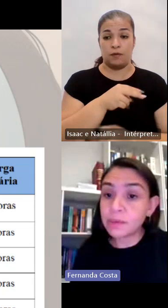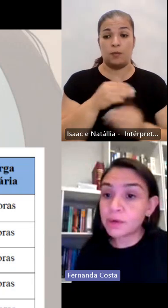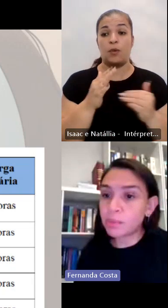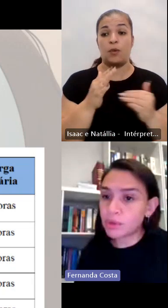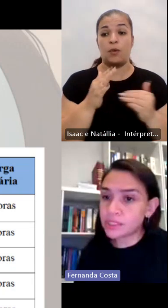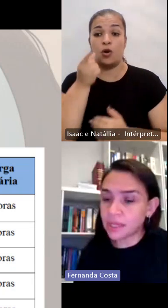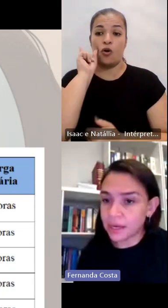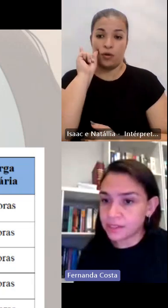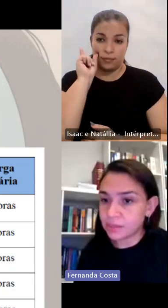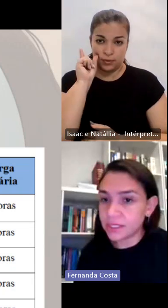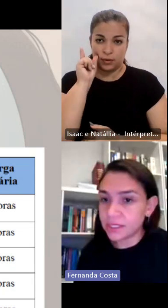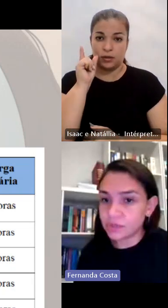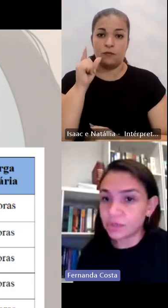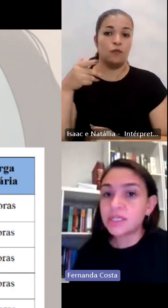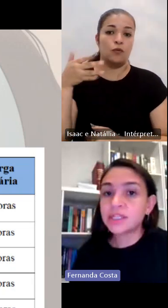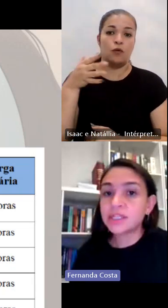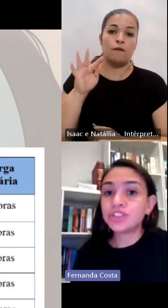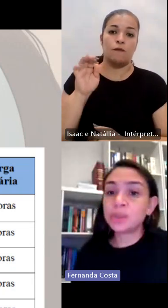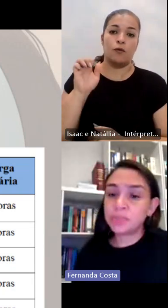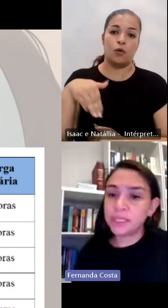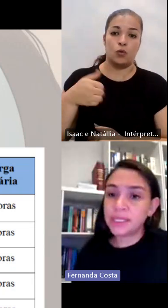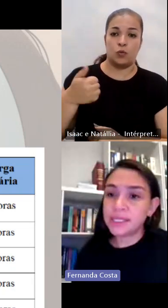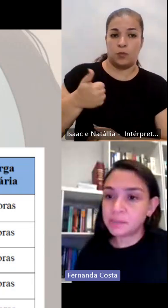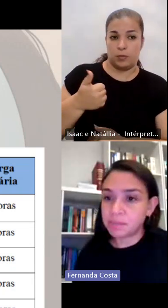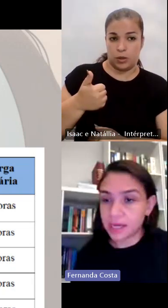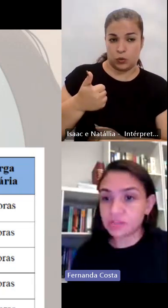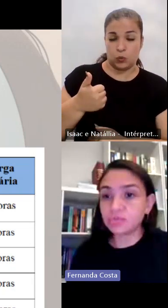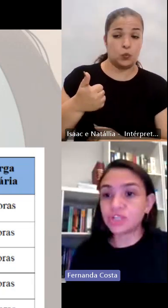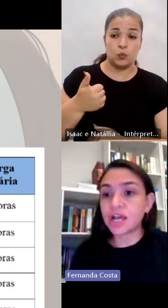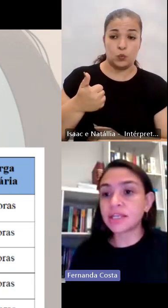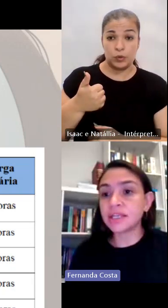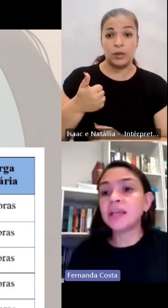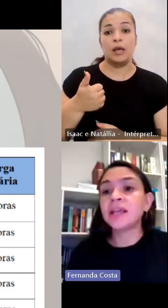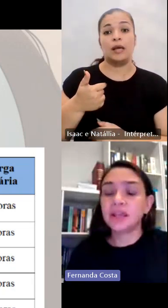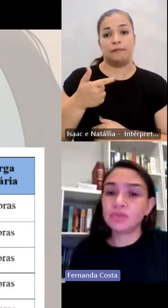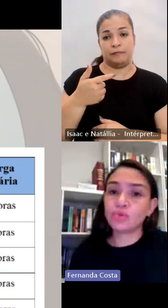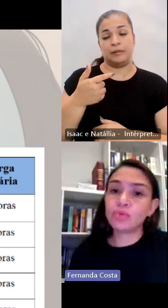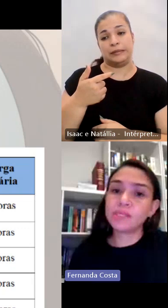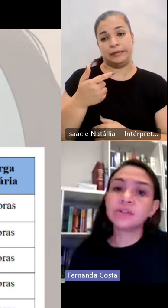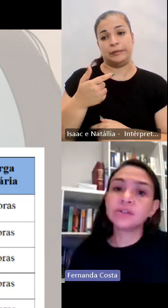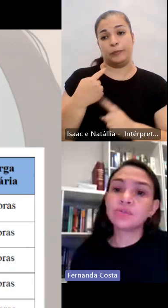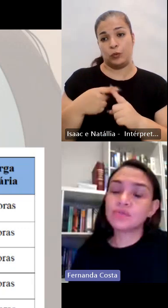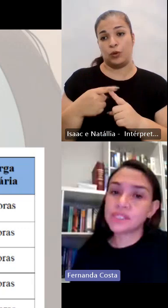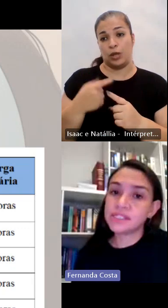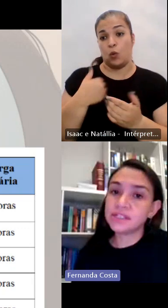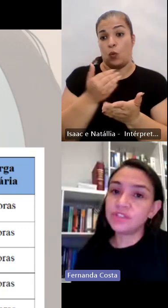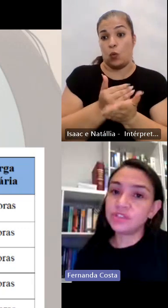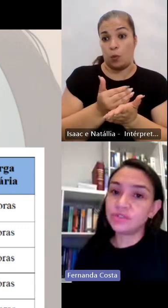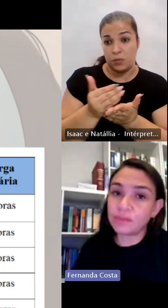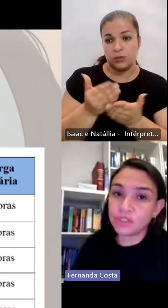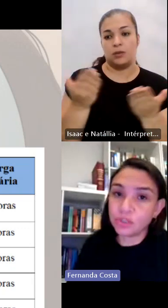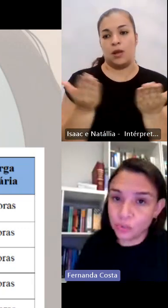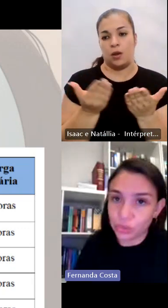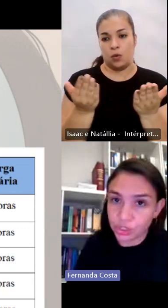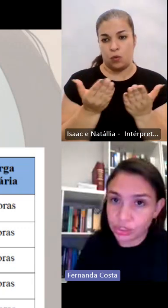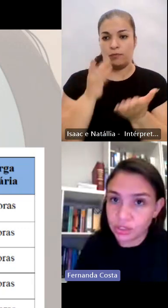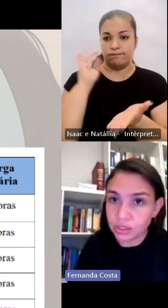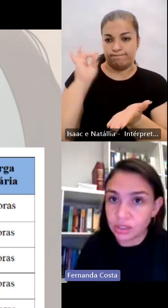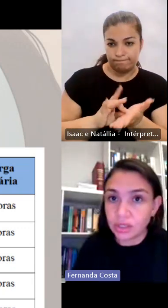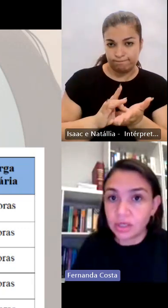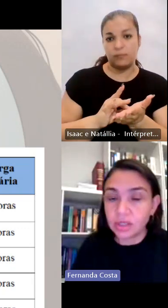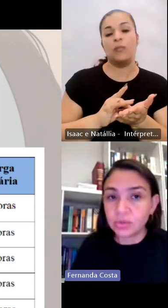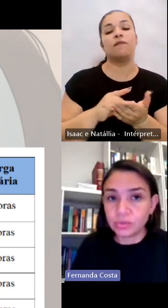Qual que é a minha proposta em relação a isso? Que a gente amplie esse prazo, já que eu estou começando com vocês efetivamente